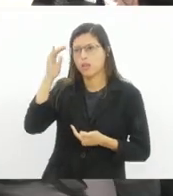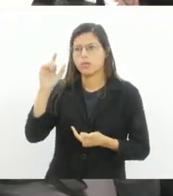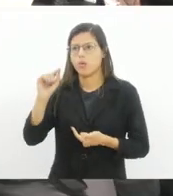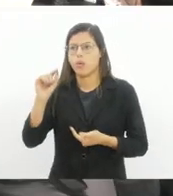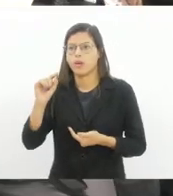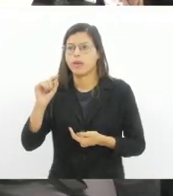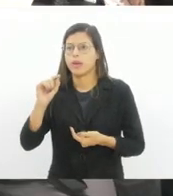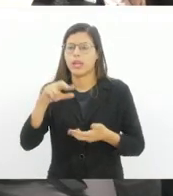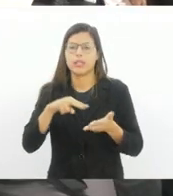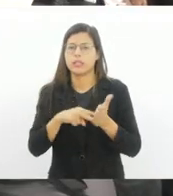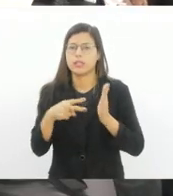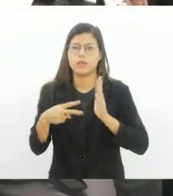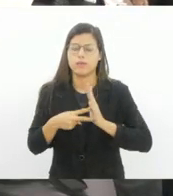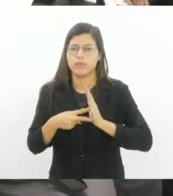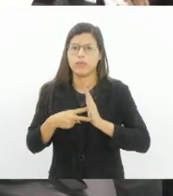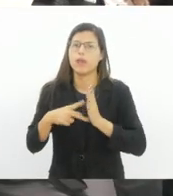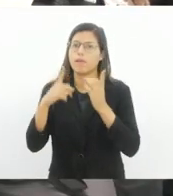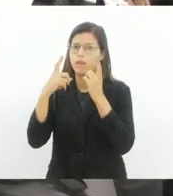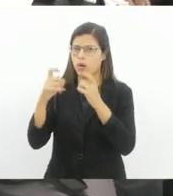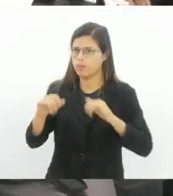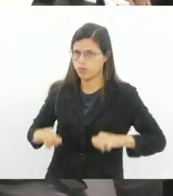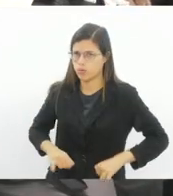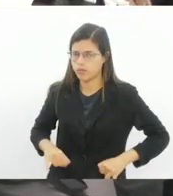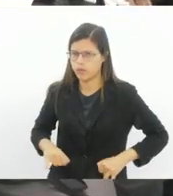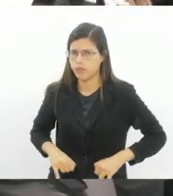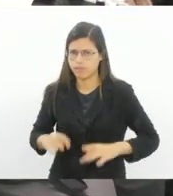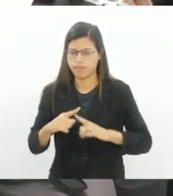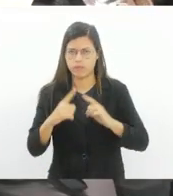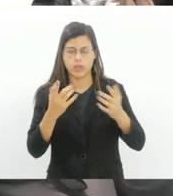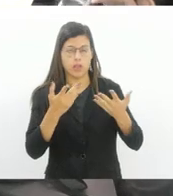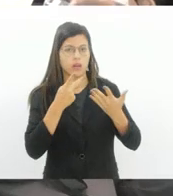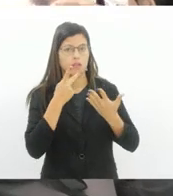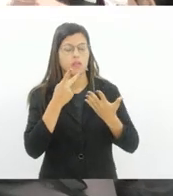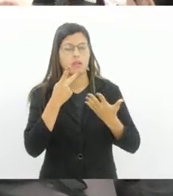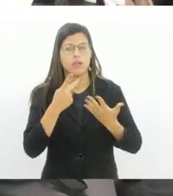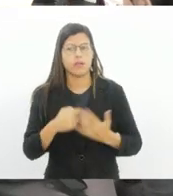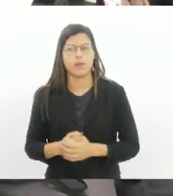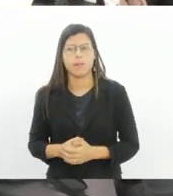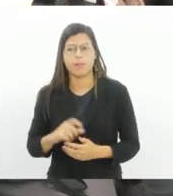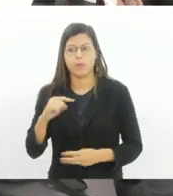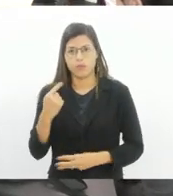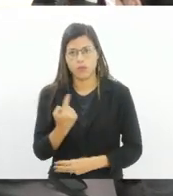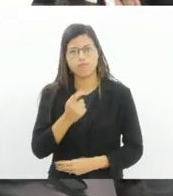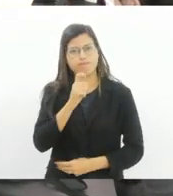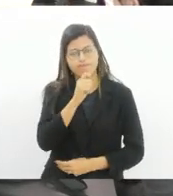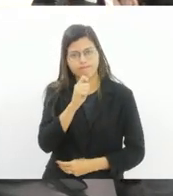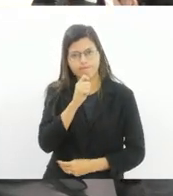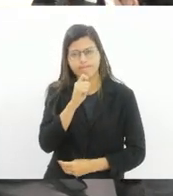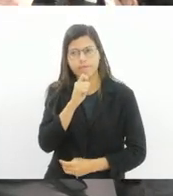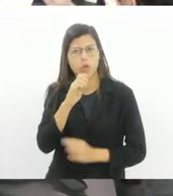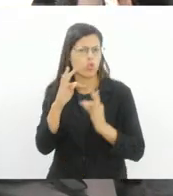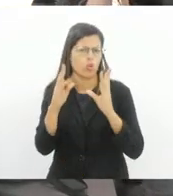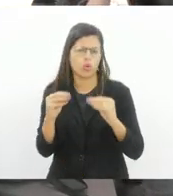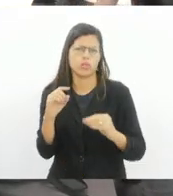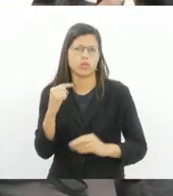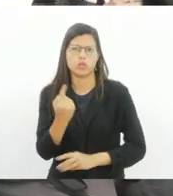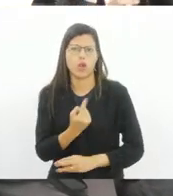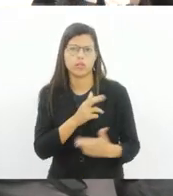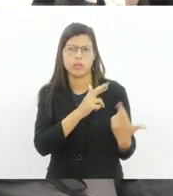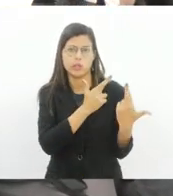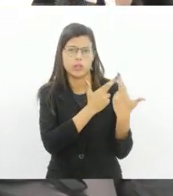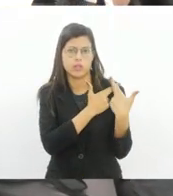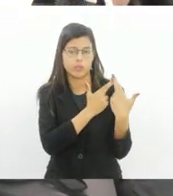que é passar por uma violência dessa. Mas queria dizer que nós ainda somos, todas nós, inclusive,